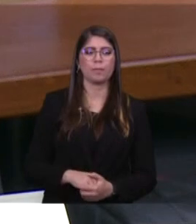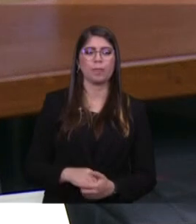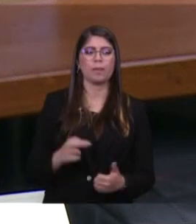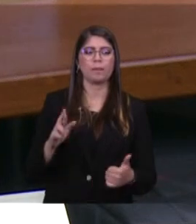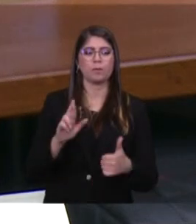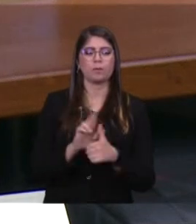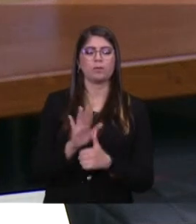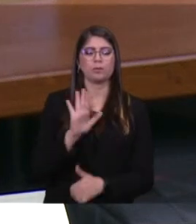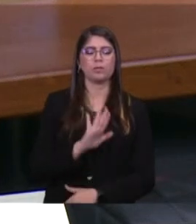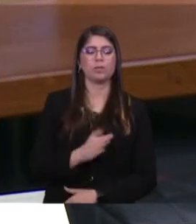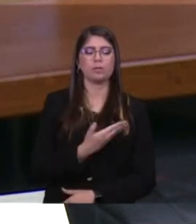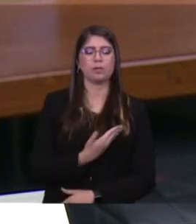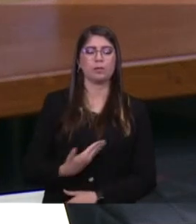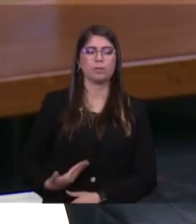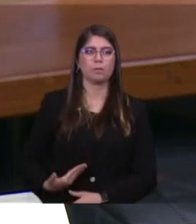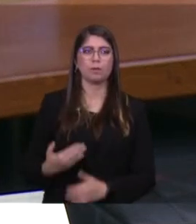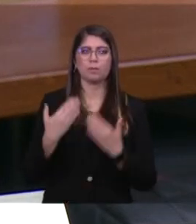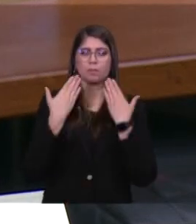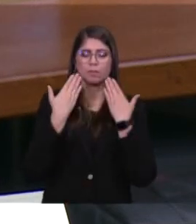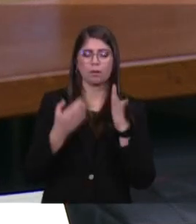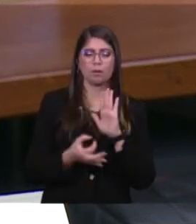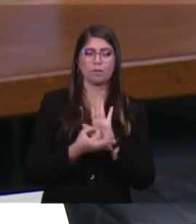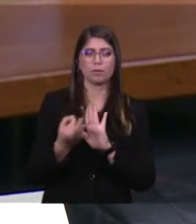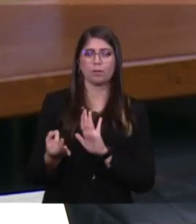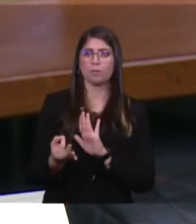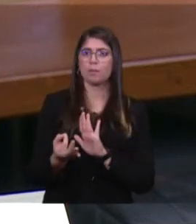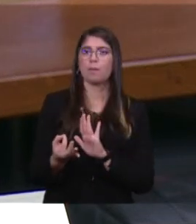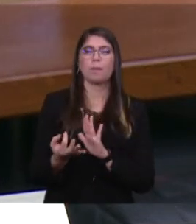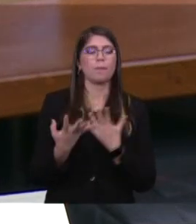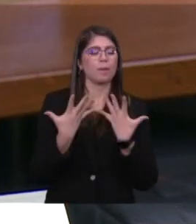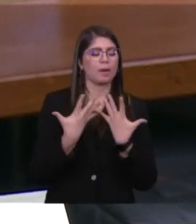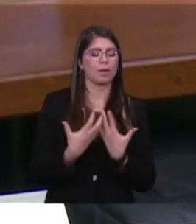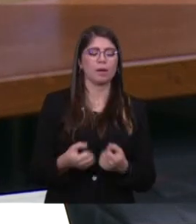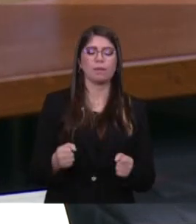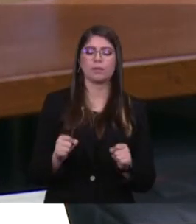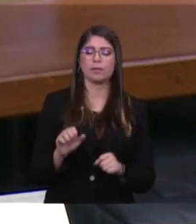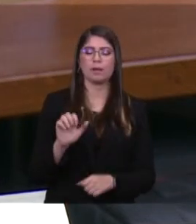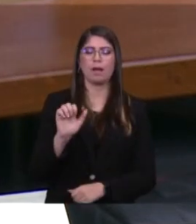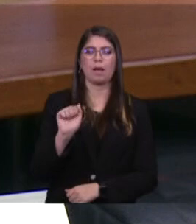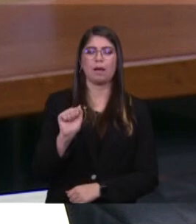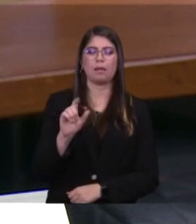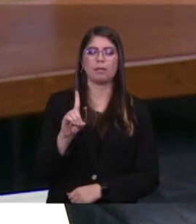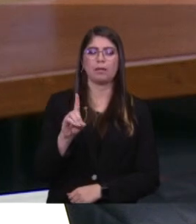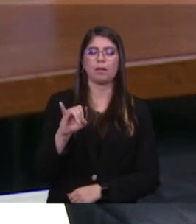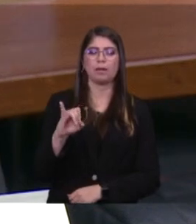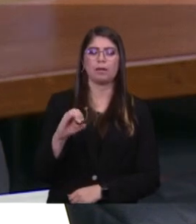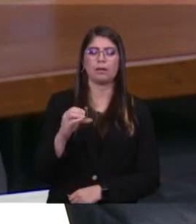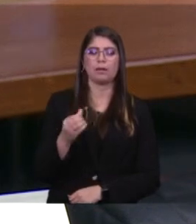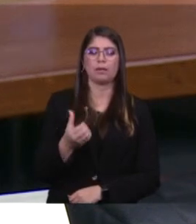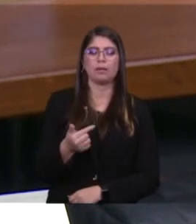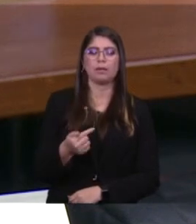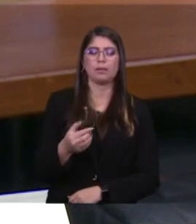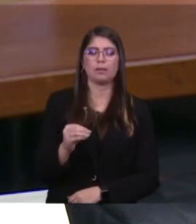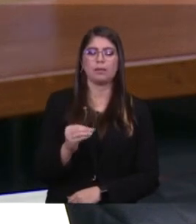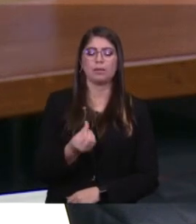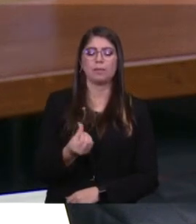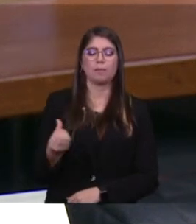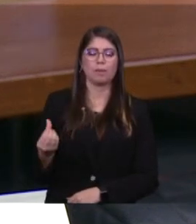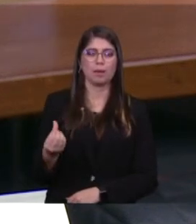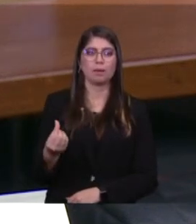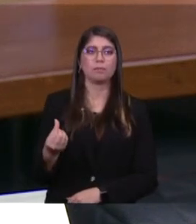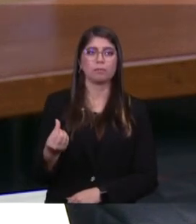República também se manifestou, opinando pelo não conhecimento da ADI 7066, apontando a legitimidade